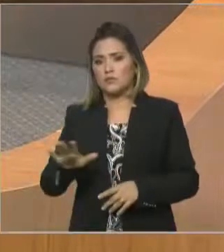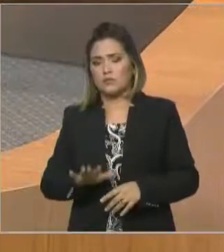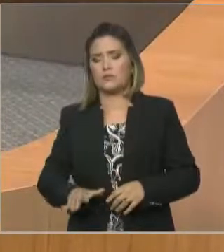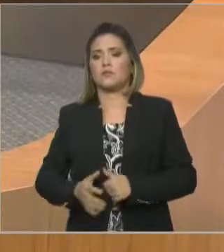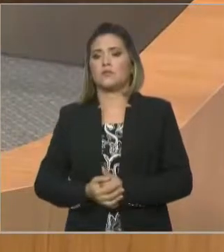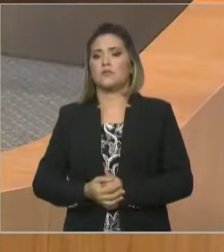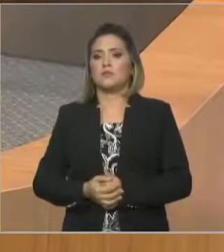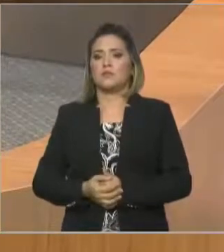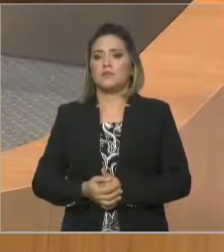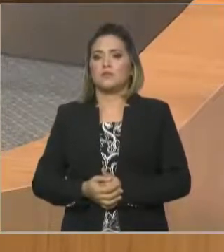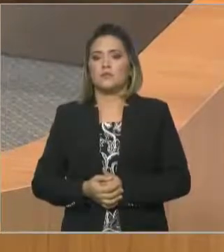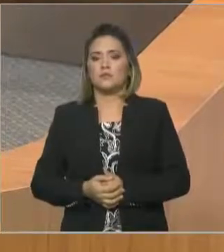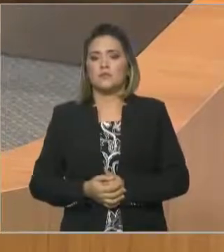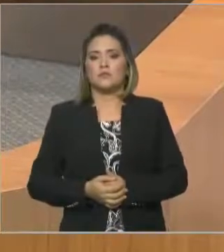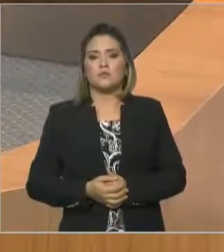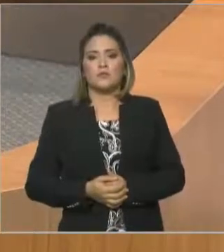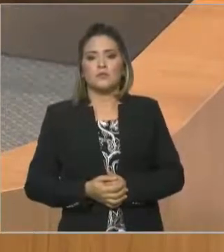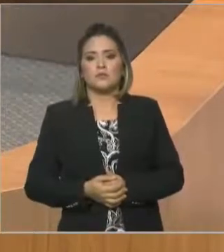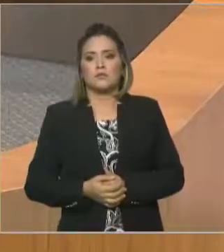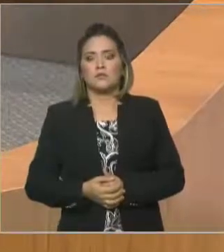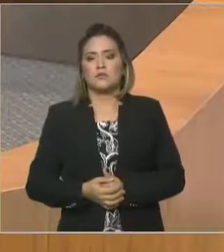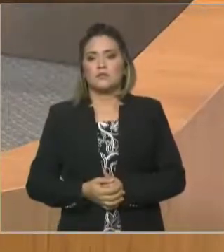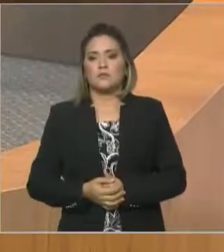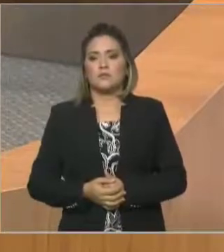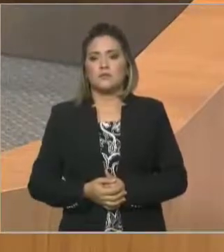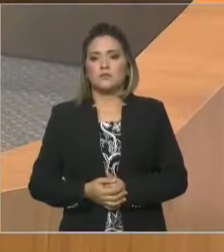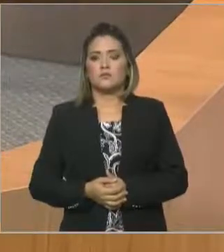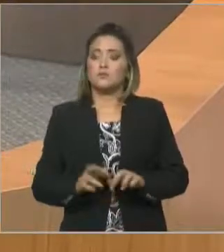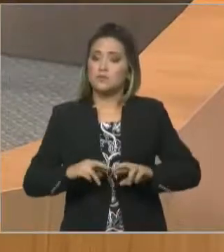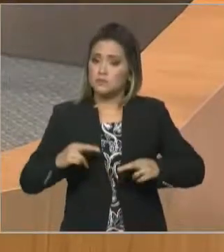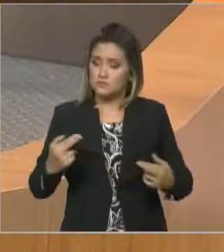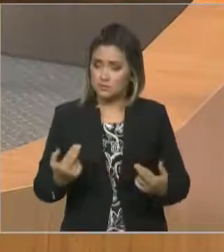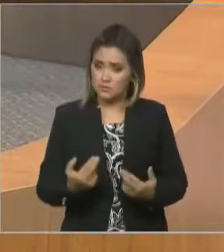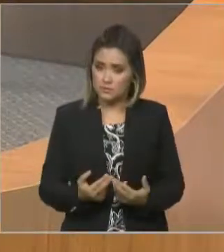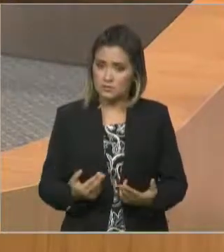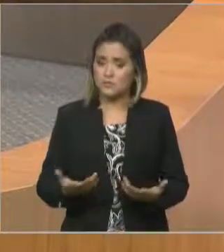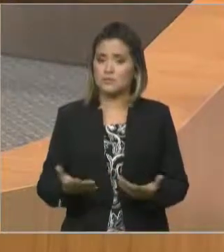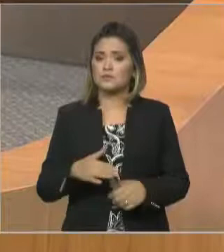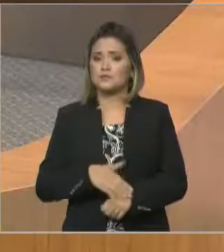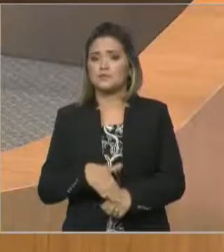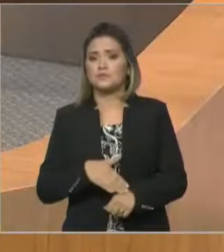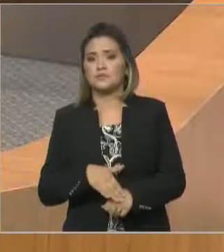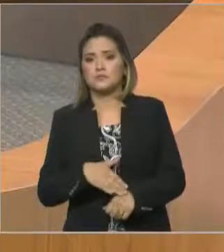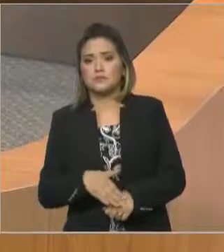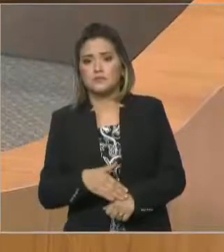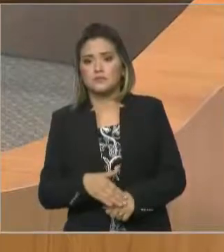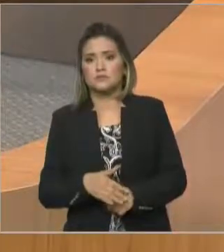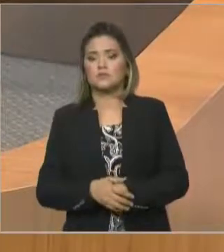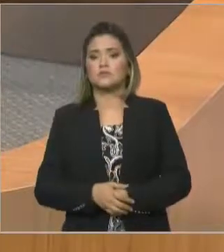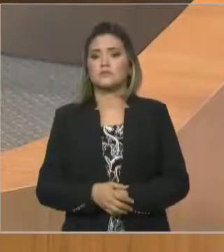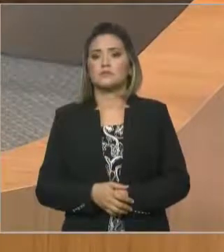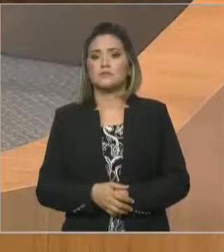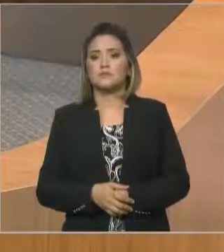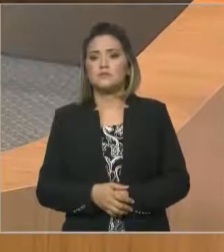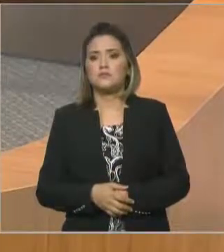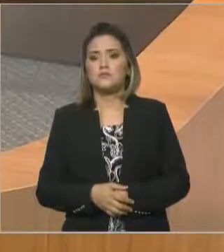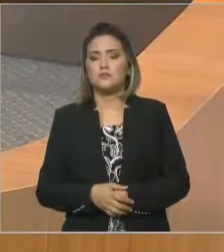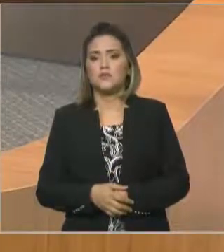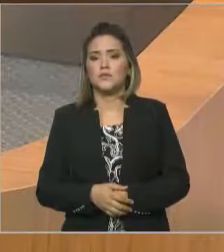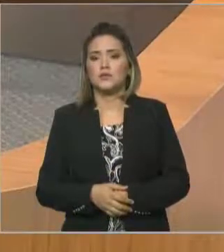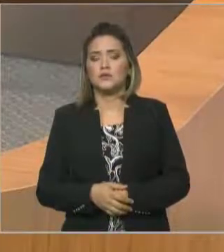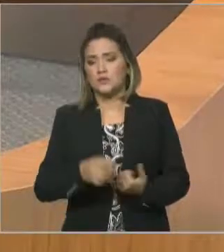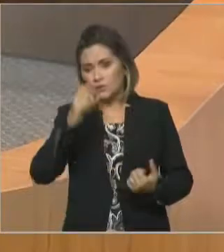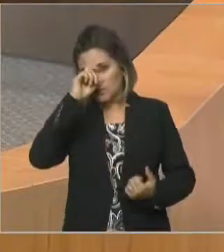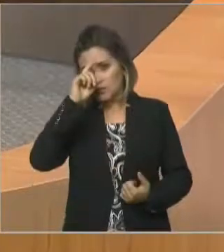novo modelo para a região tendo em vista que o hospital de 20 leitos que ainda é um legado do antigo sistema de